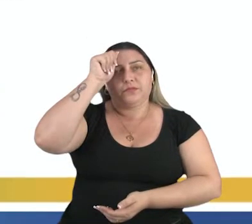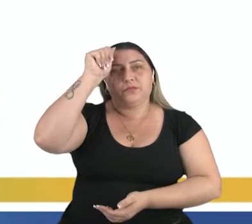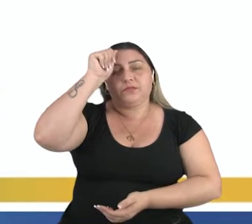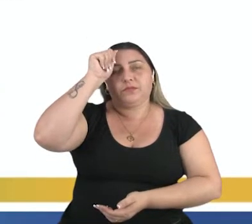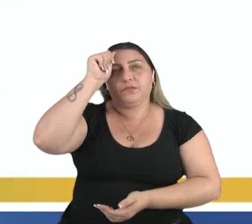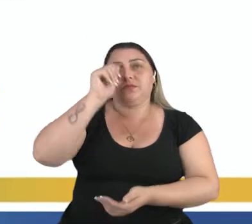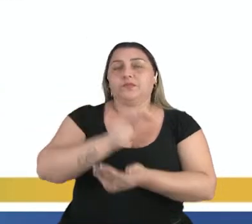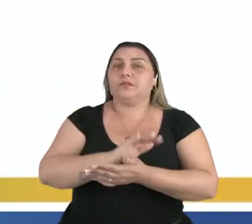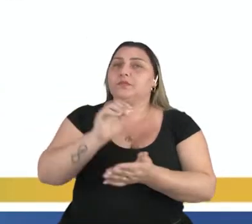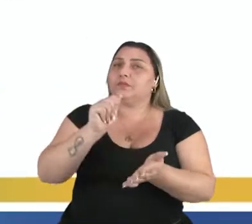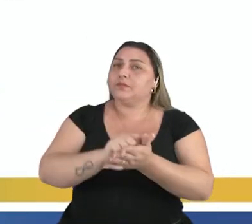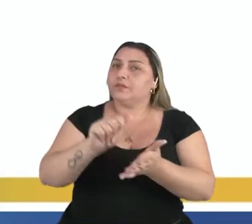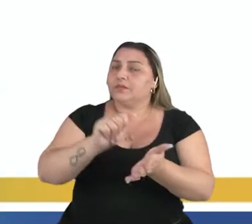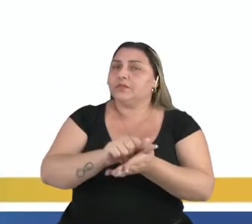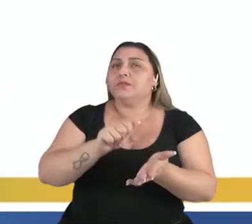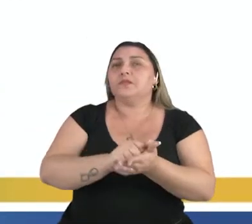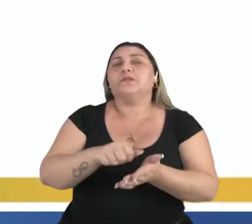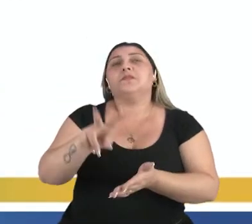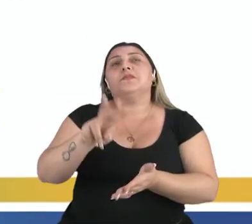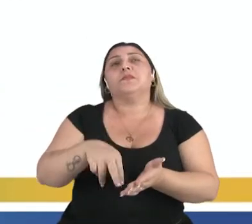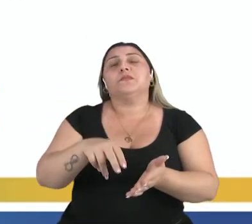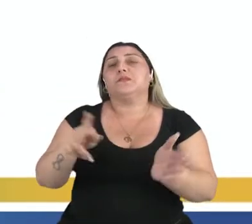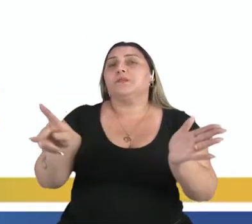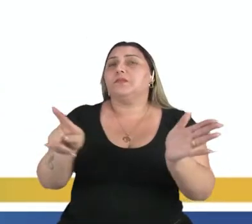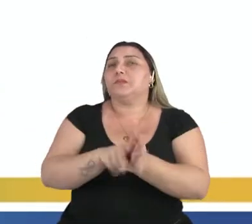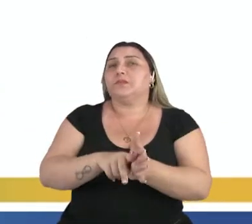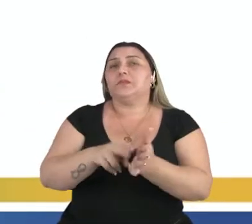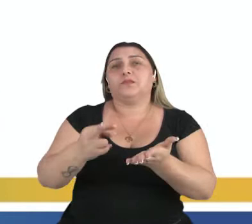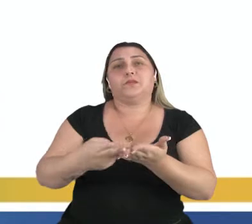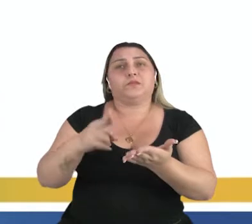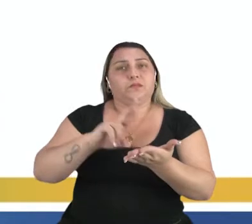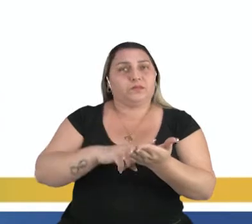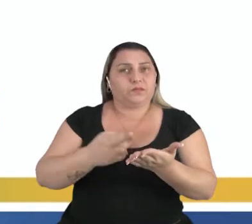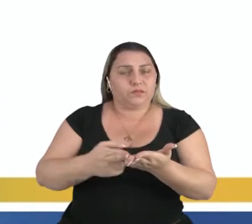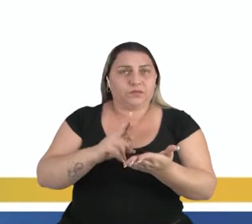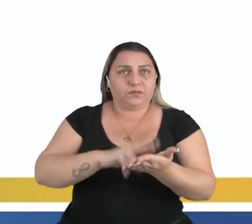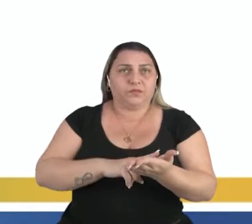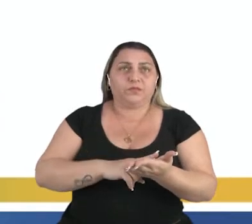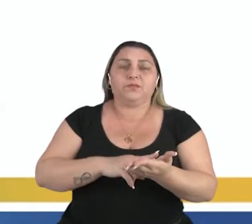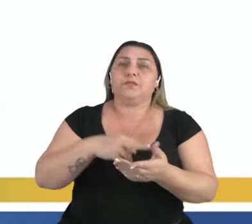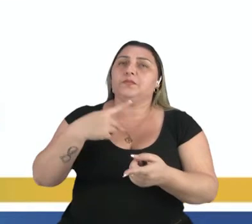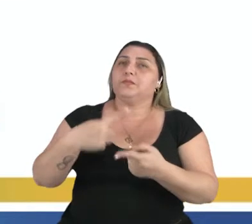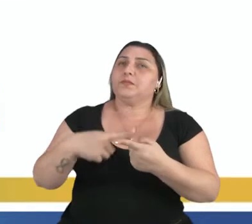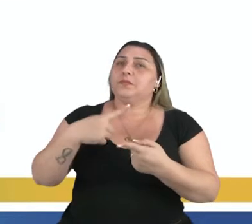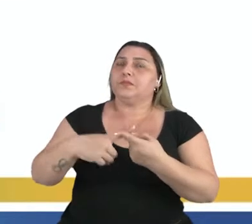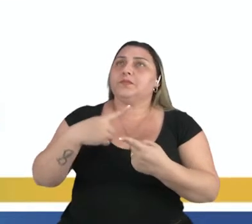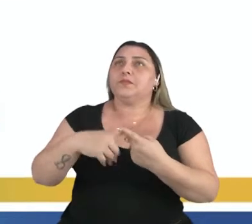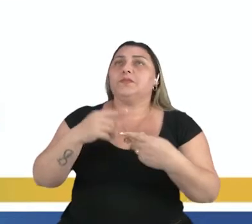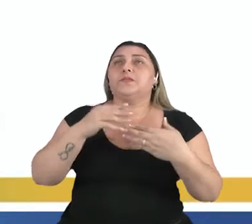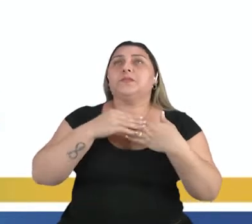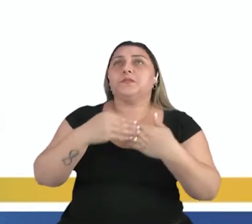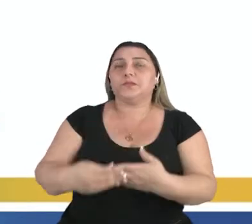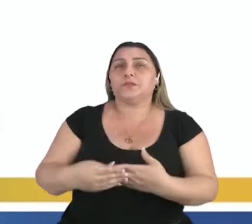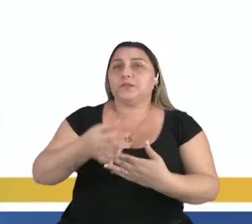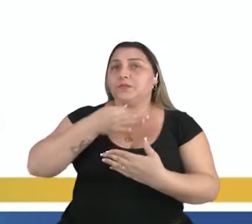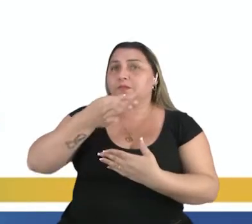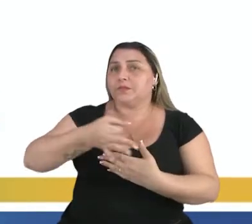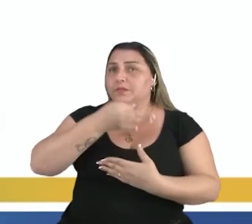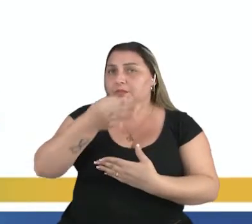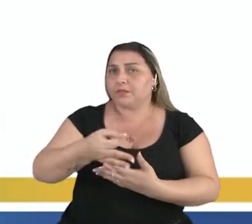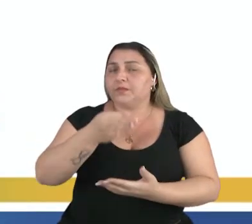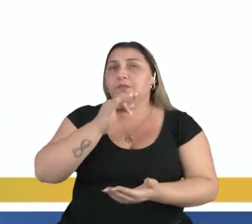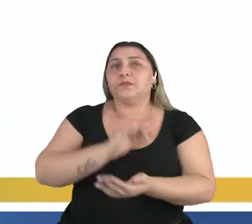ele vai assinar, geralmente quem assina é a própria revista, a autoria, porque o autor ele vai trazer uma